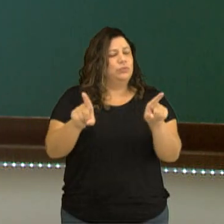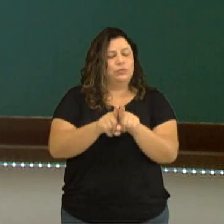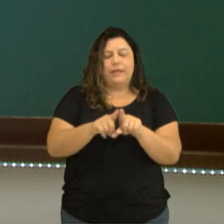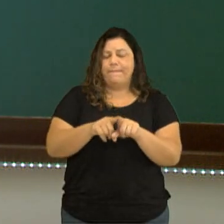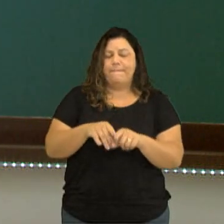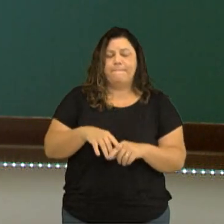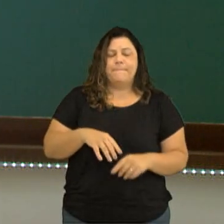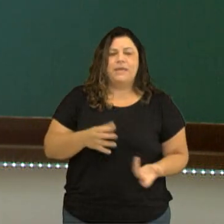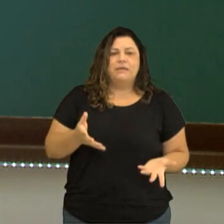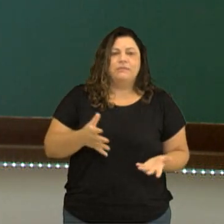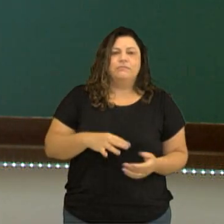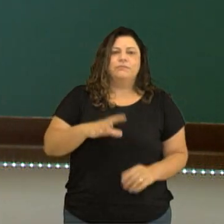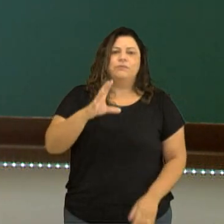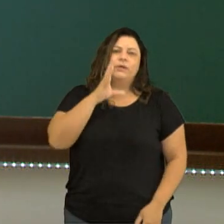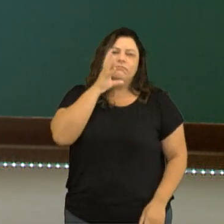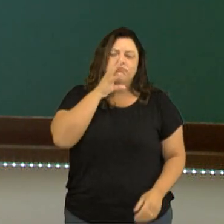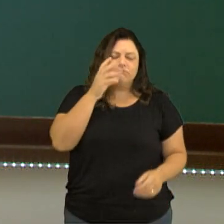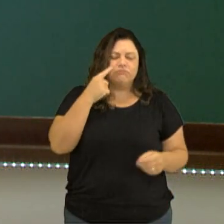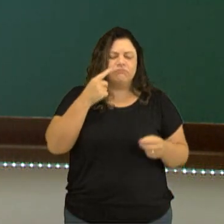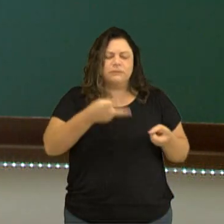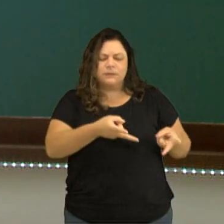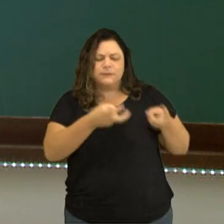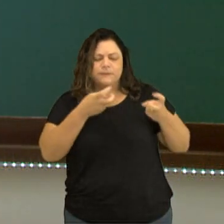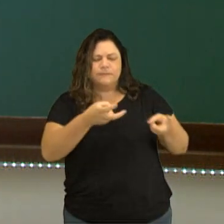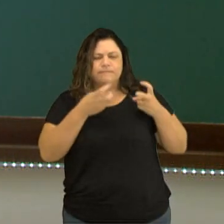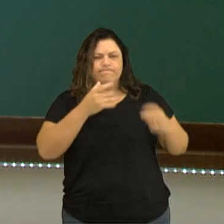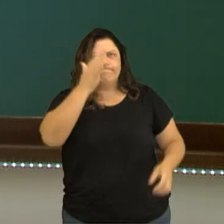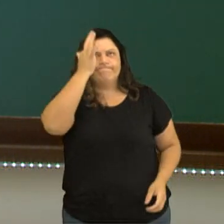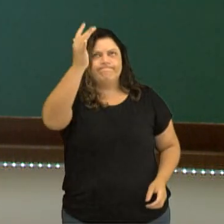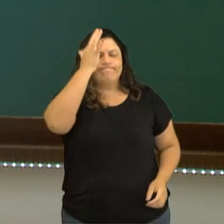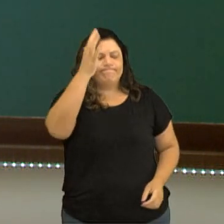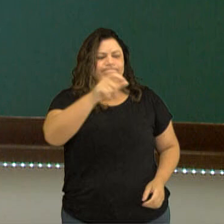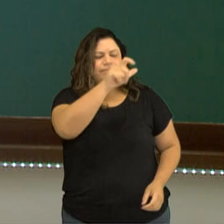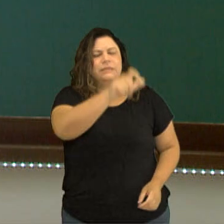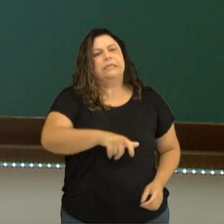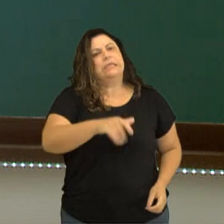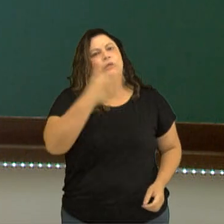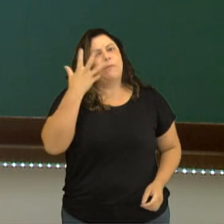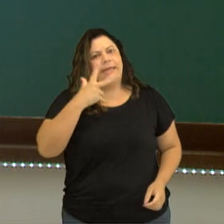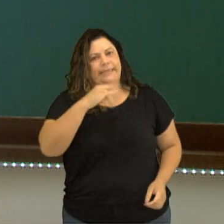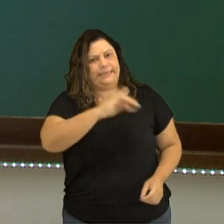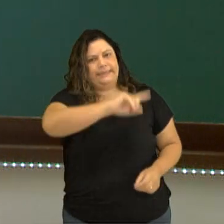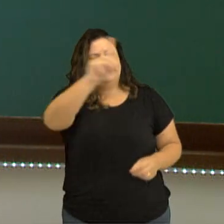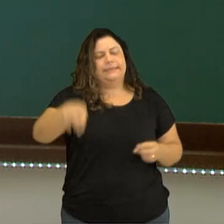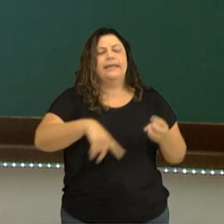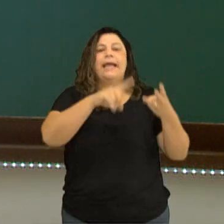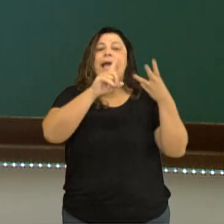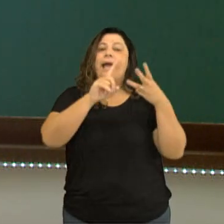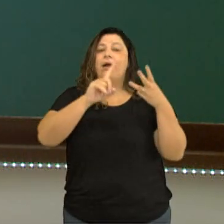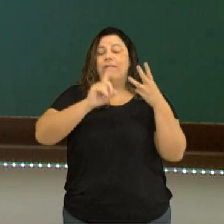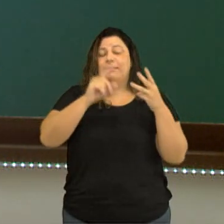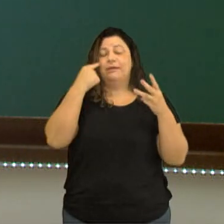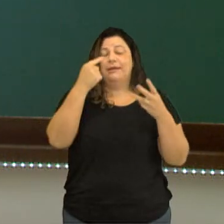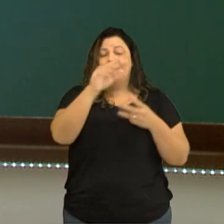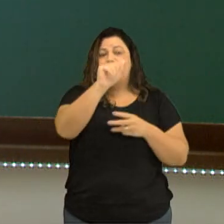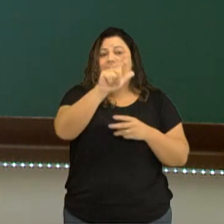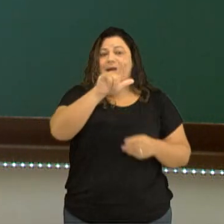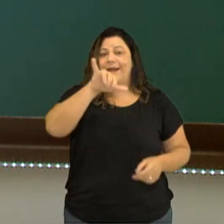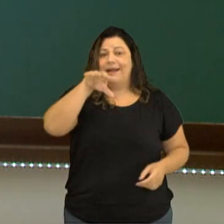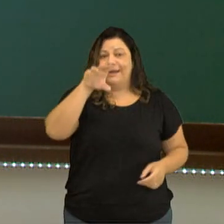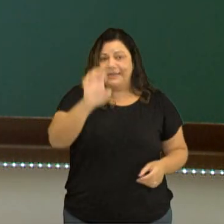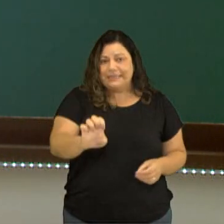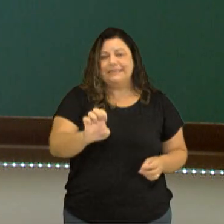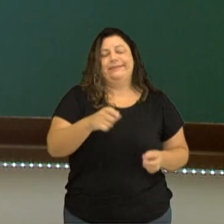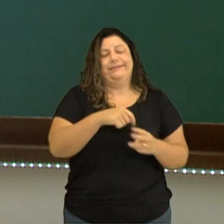criança. Assim como Alice foi inspirada em uma das filhas do vice-chanceler de Oxford, Peter